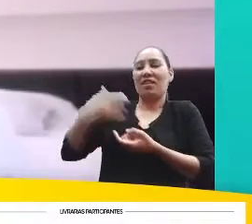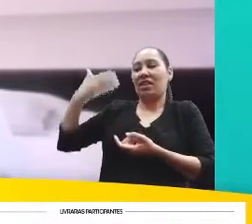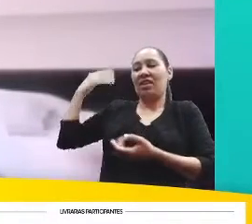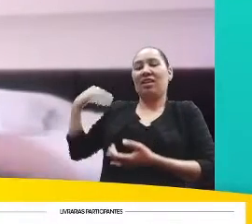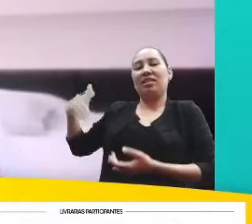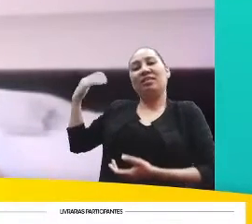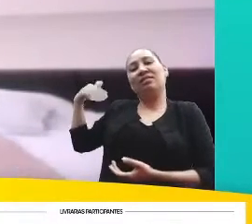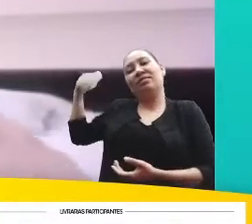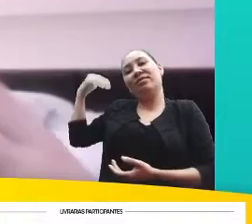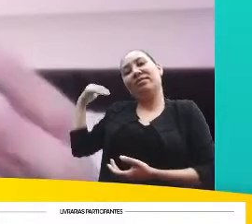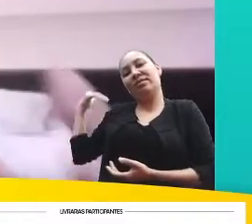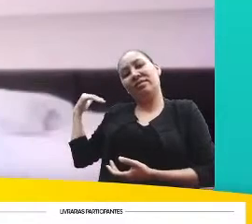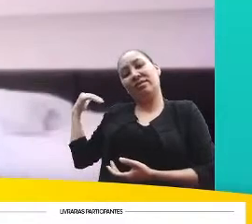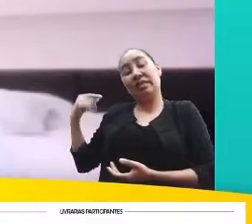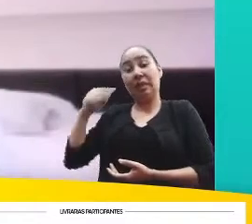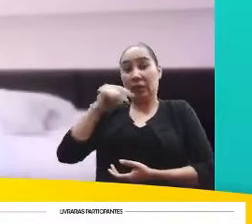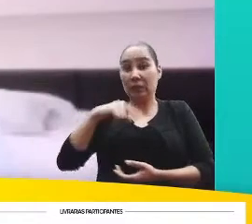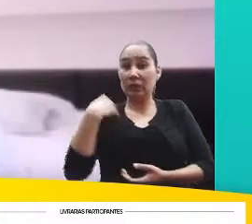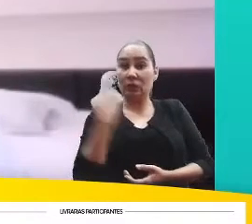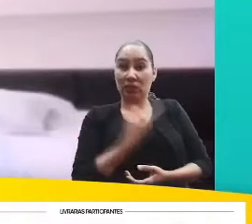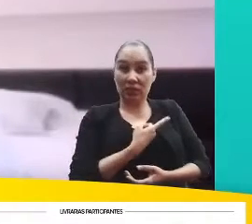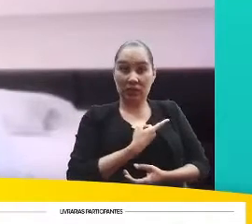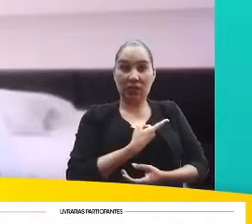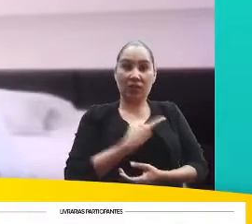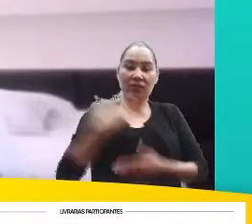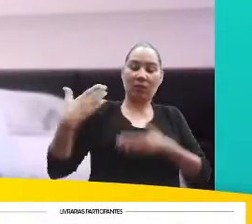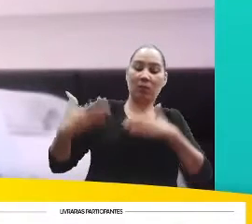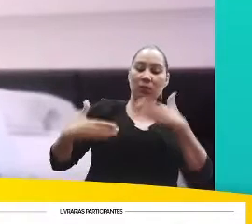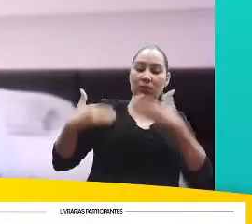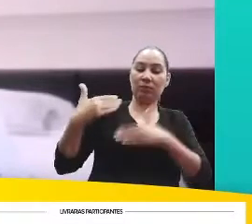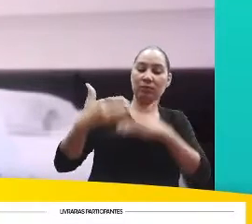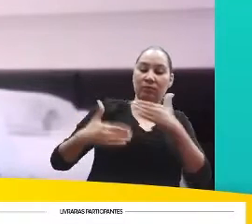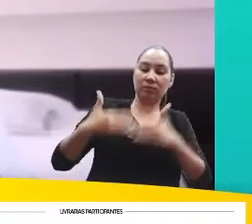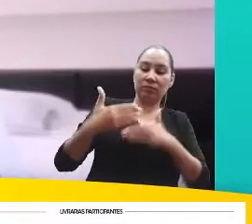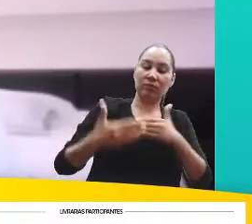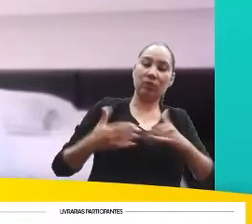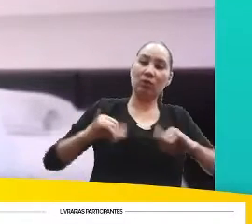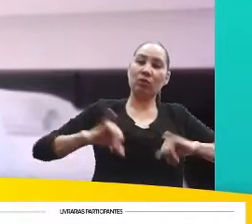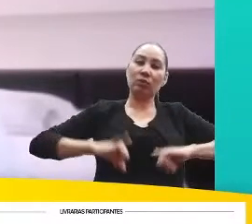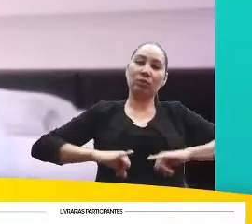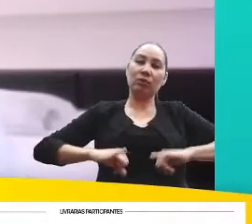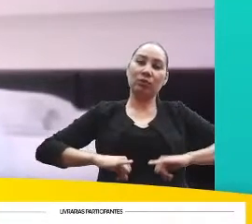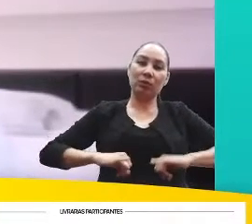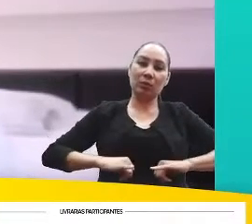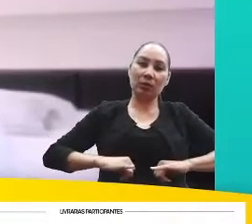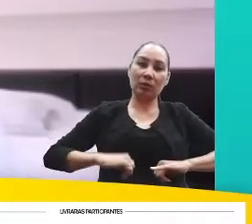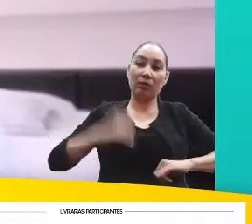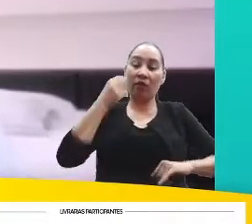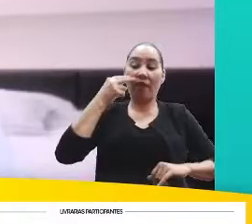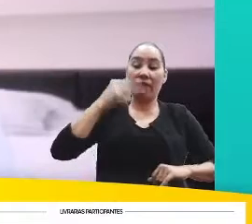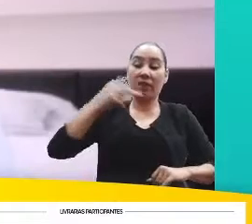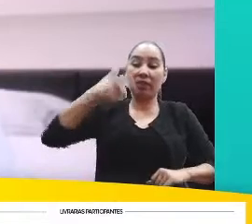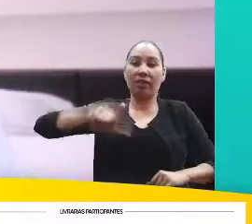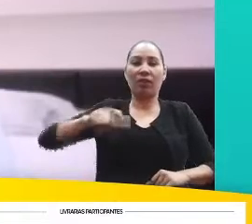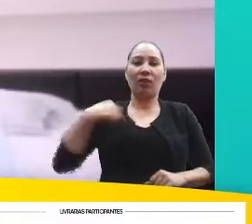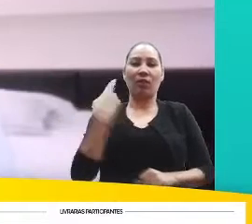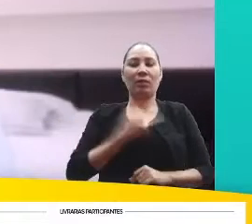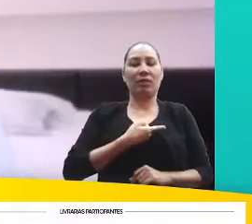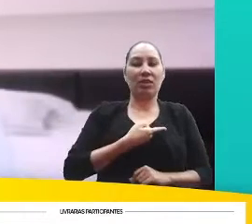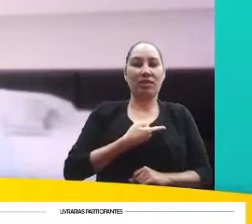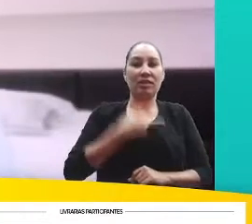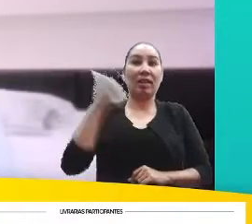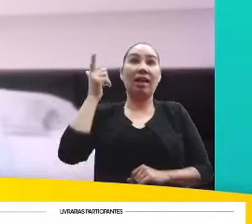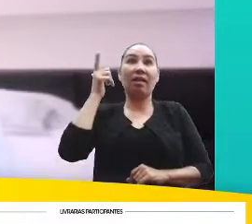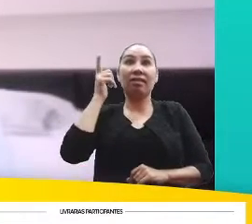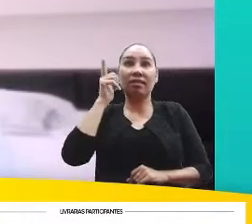ter aqui na Terra, e nós, na medida em que evoluirmos, a dor vai ser revista por nós. E nós vamos